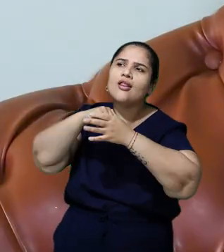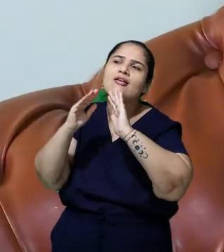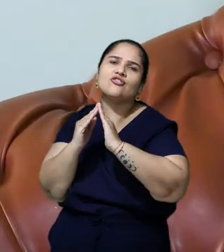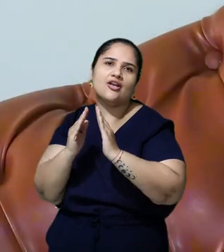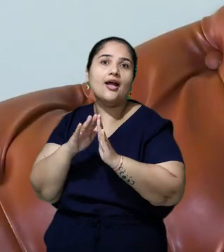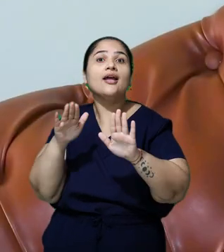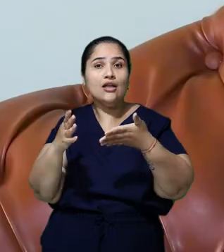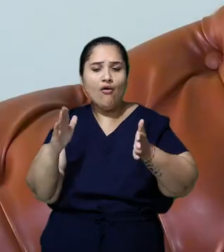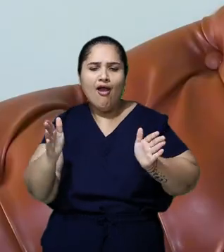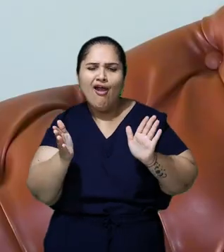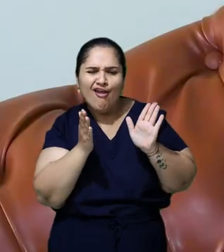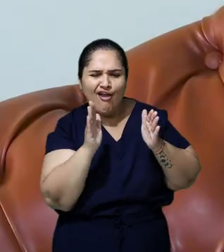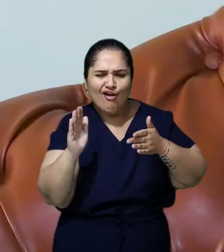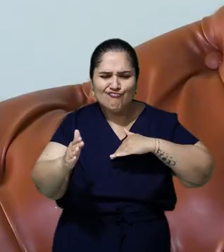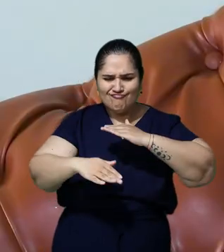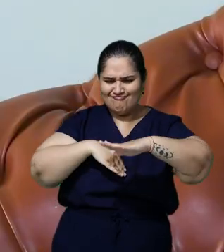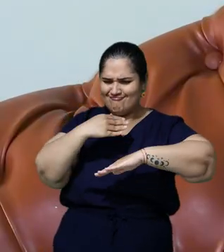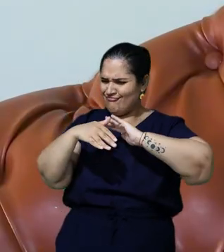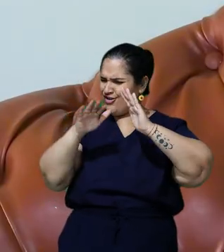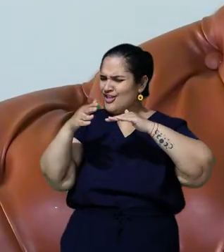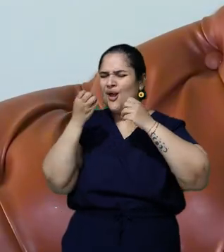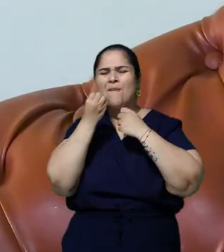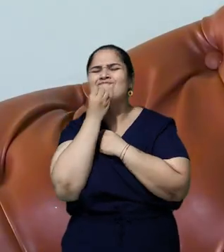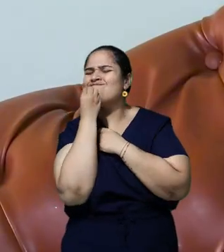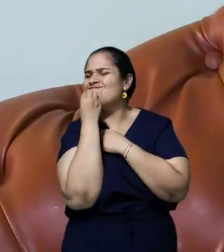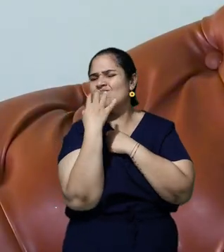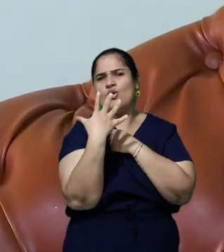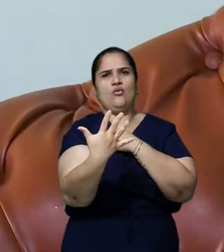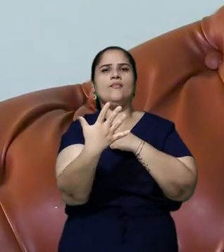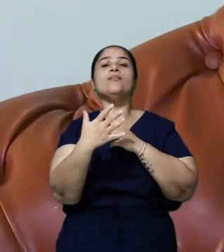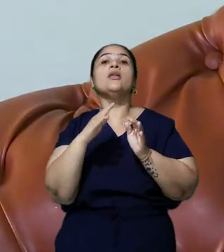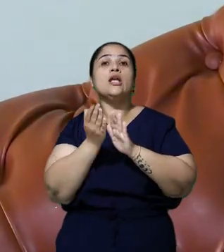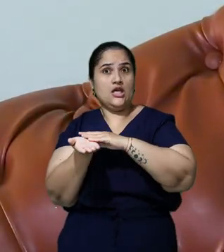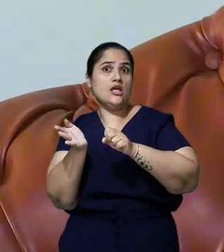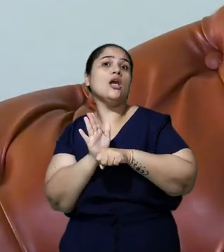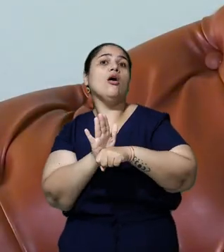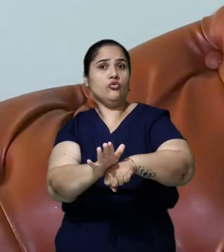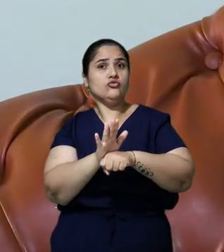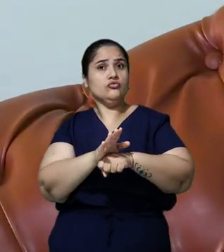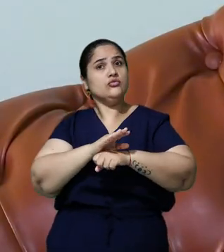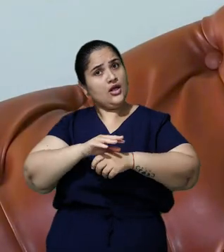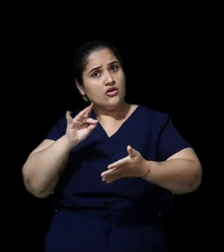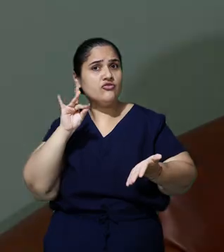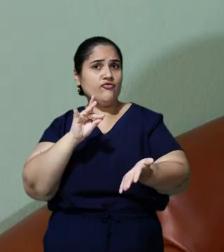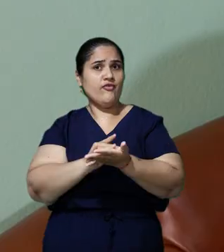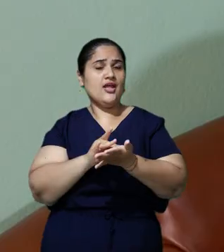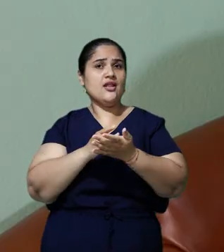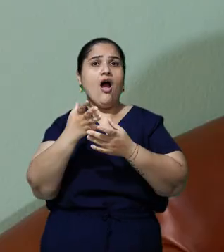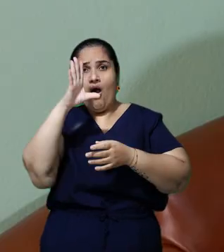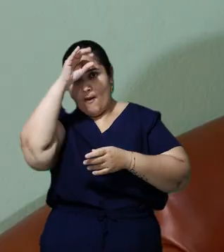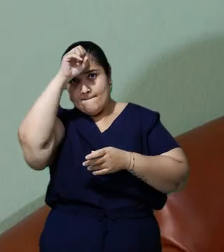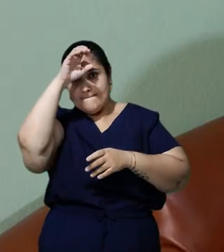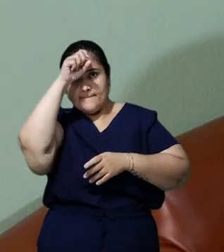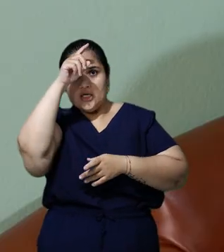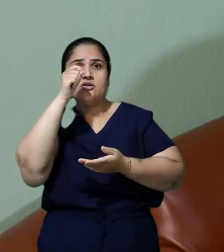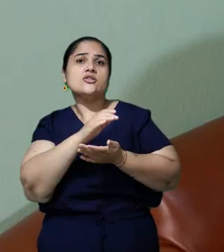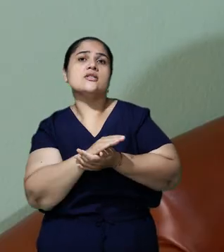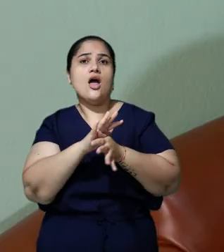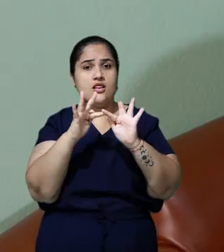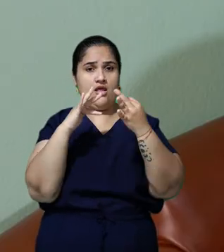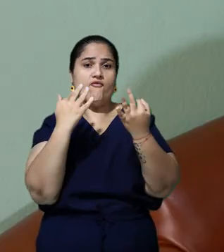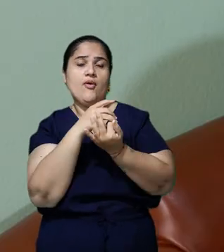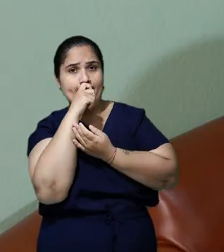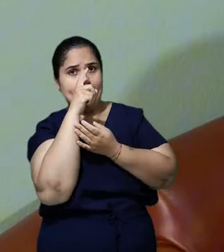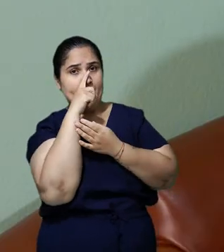muito rico e que auxilia de forma mais efetiva nesse aprendizado dos pais. O Projeto Impact ele é